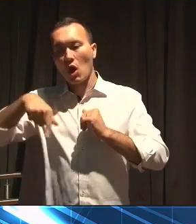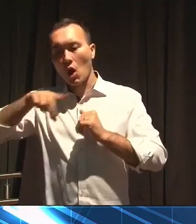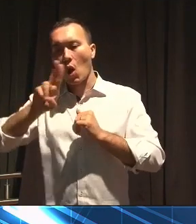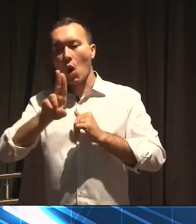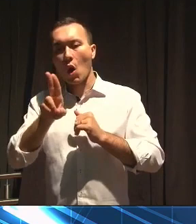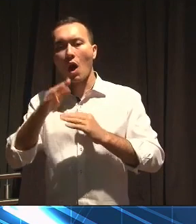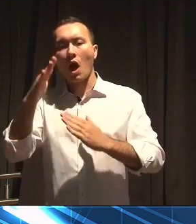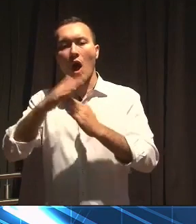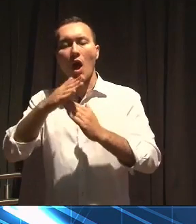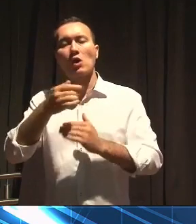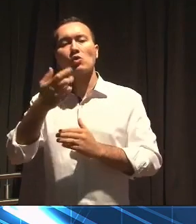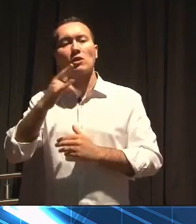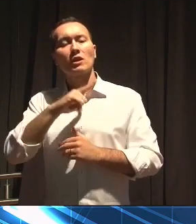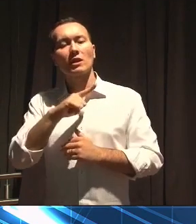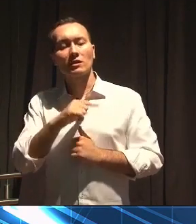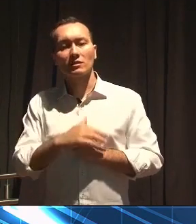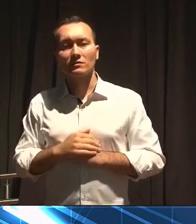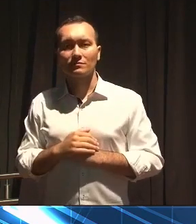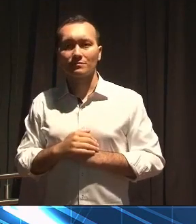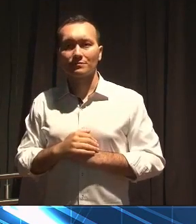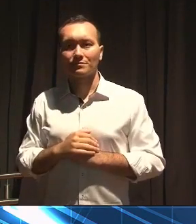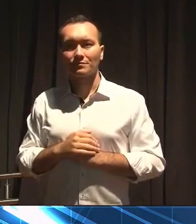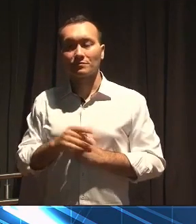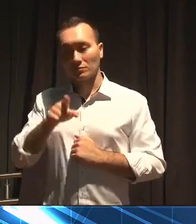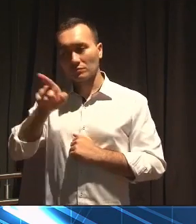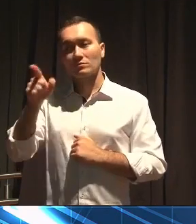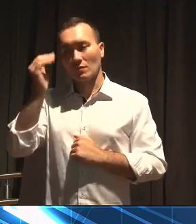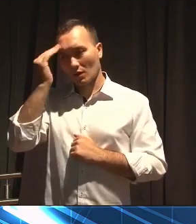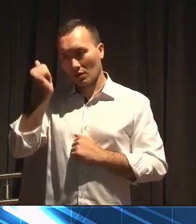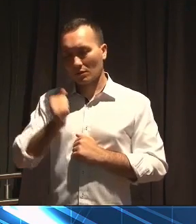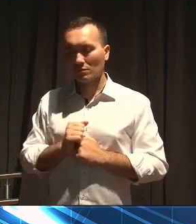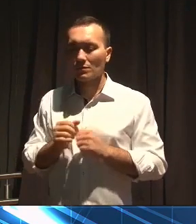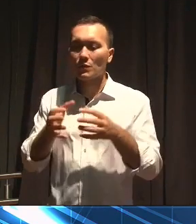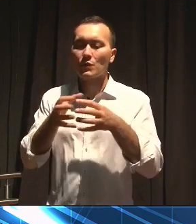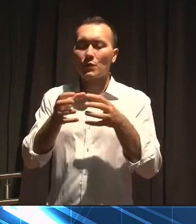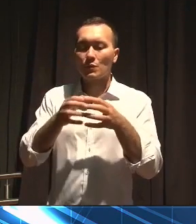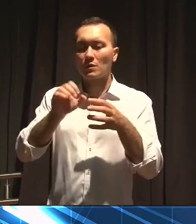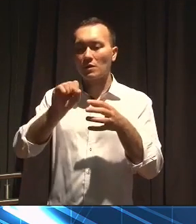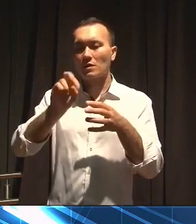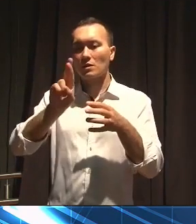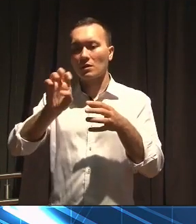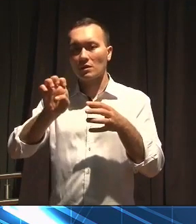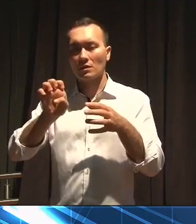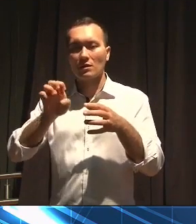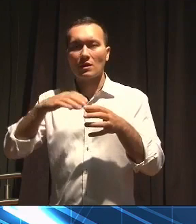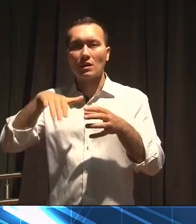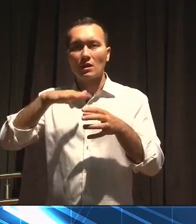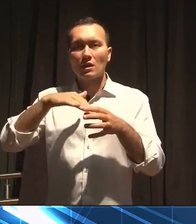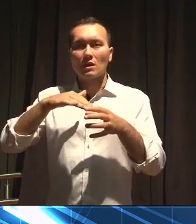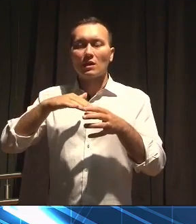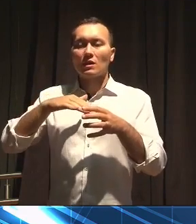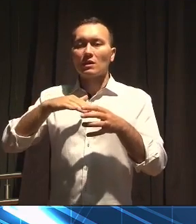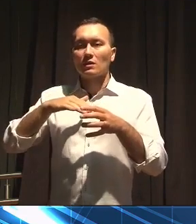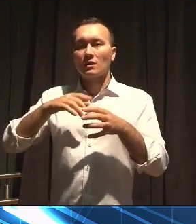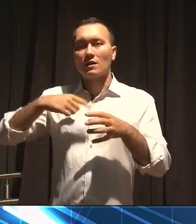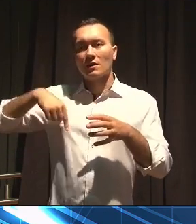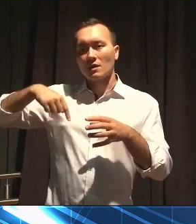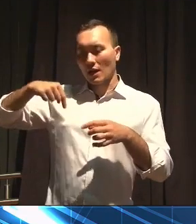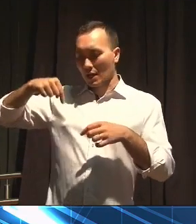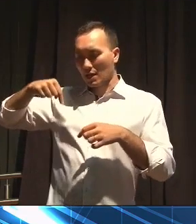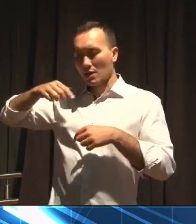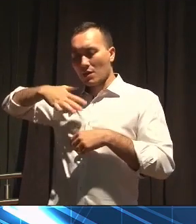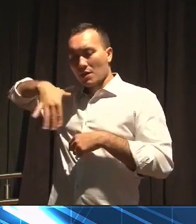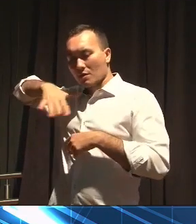O time do SRE também, juntamente com as squads, começou a trabalhar muito mais no aculturamento da questão de incidentes. Então, cada vez que